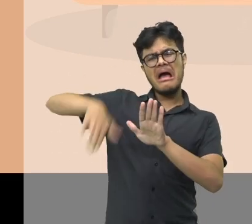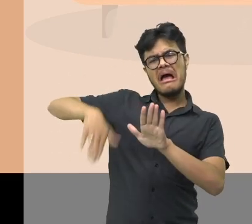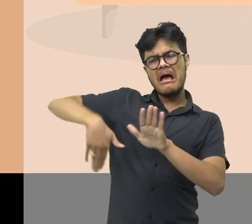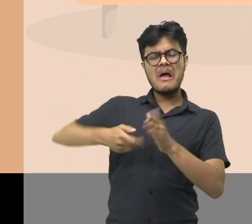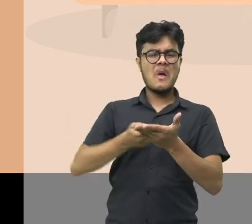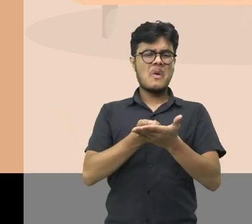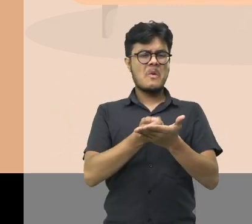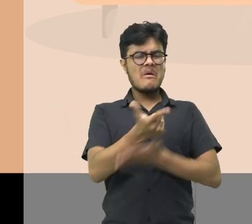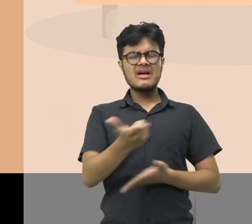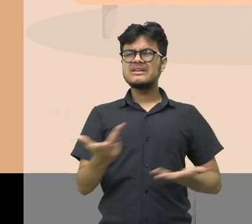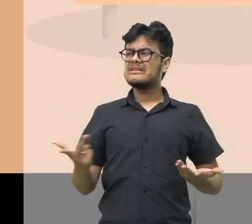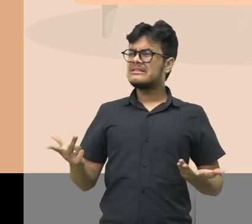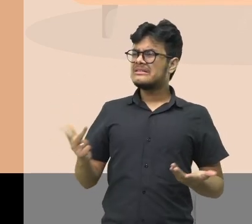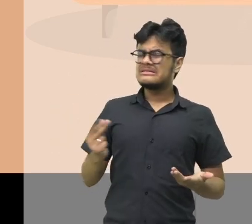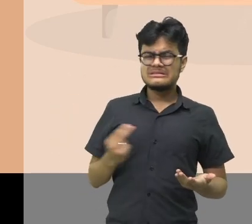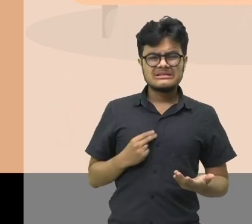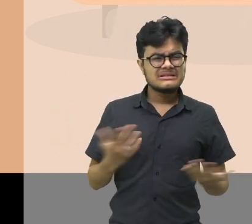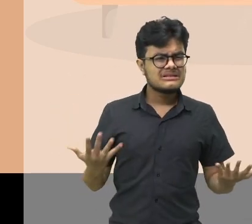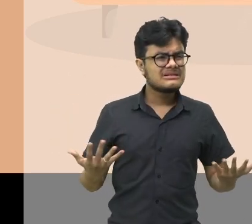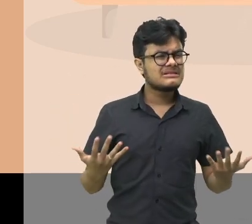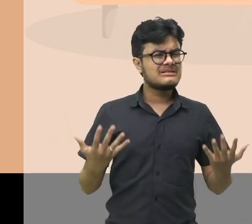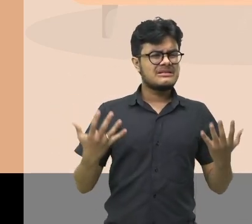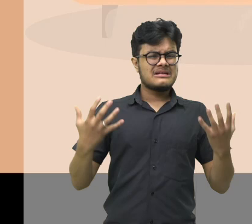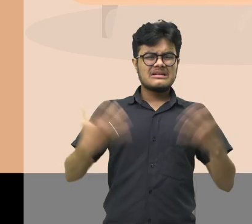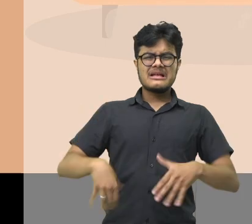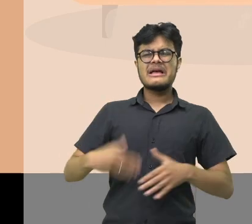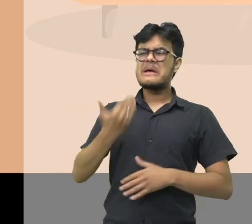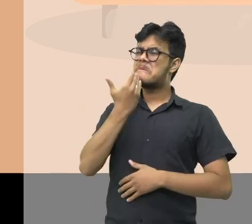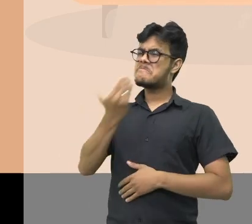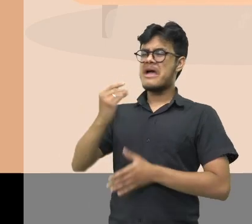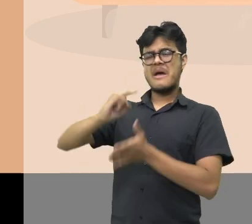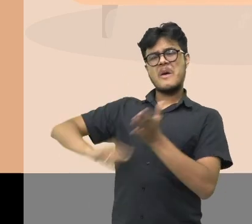compras. Aff, vou escrever uma carta para Lego.